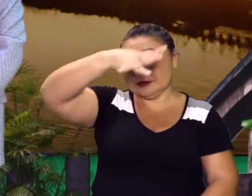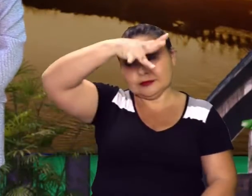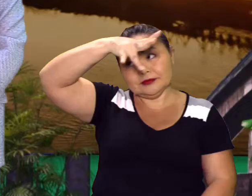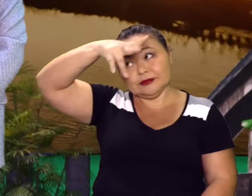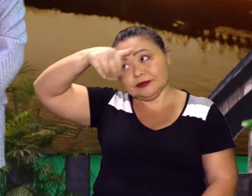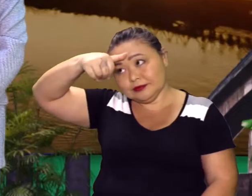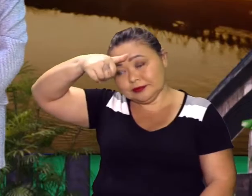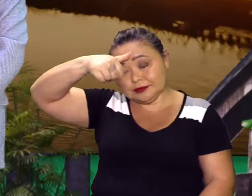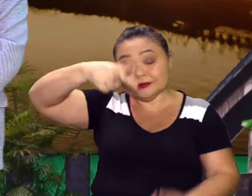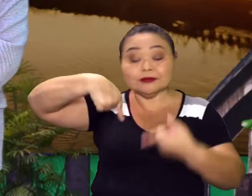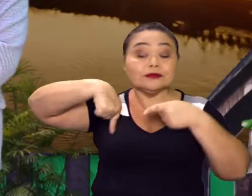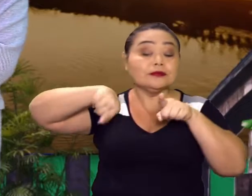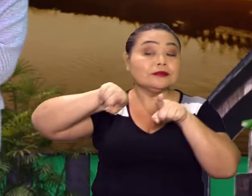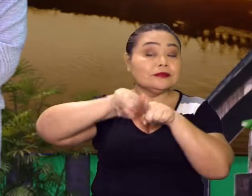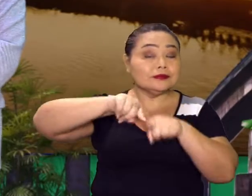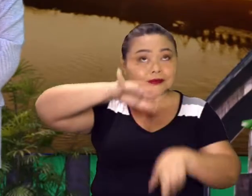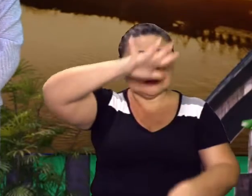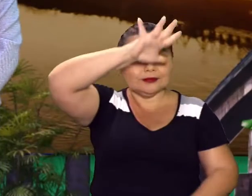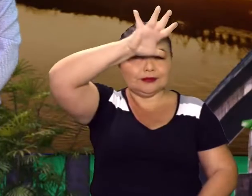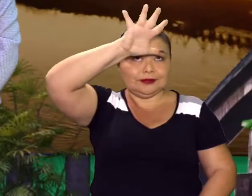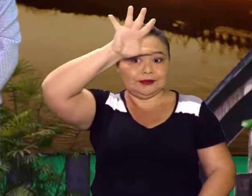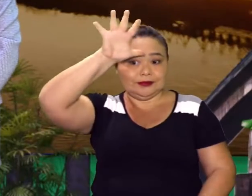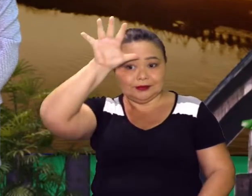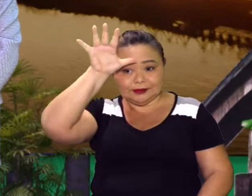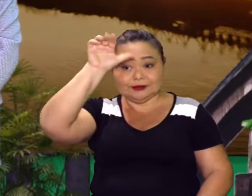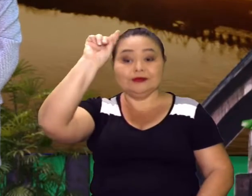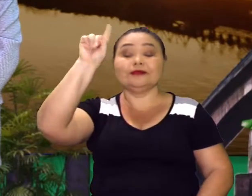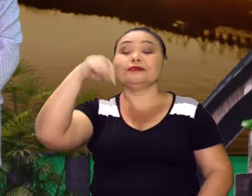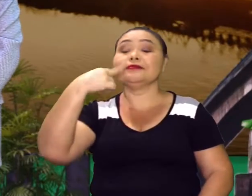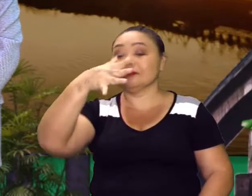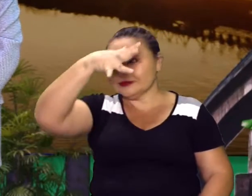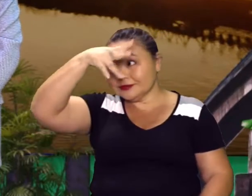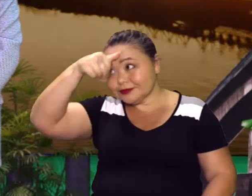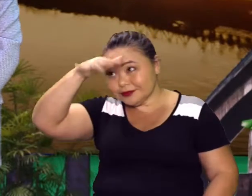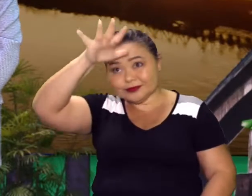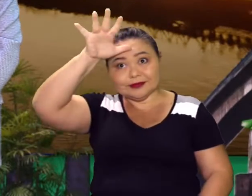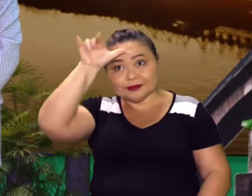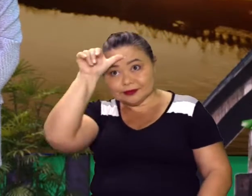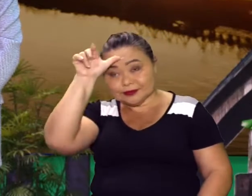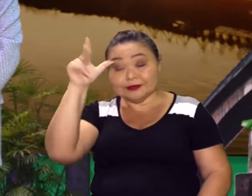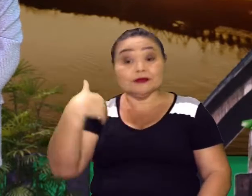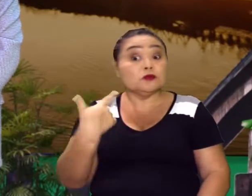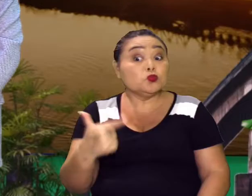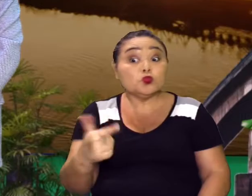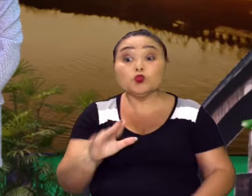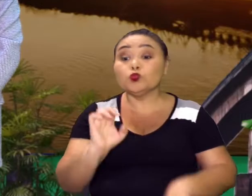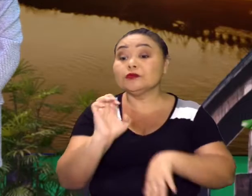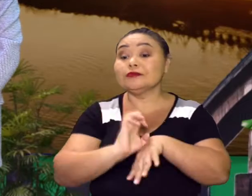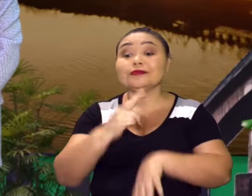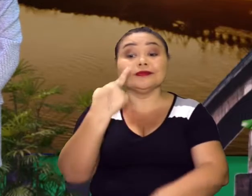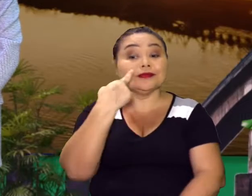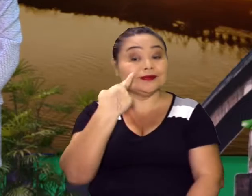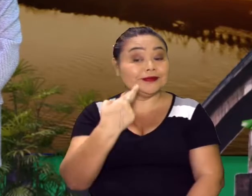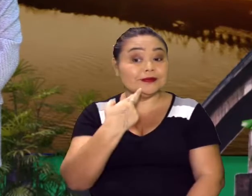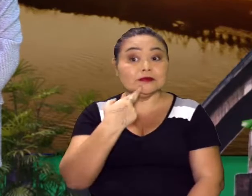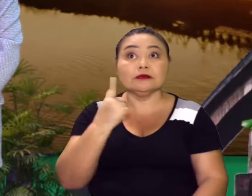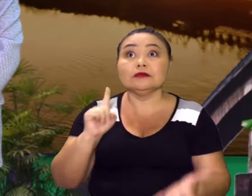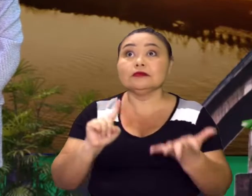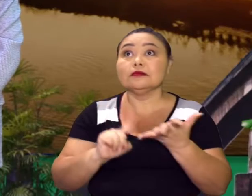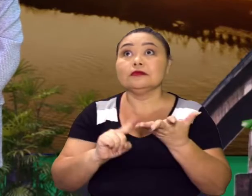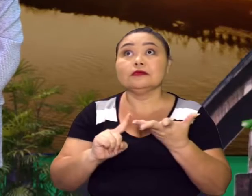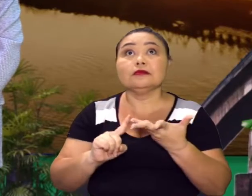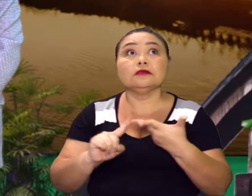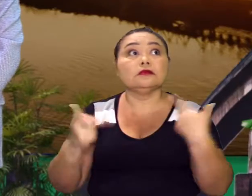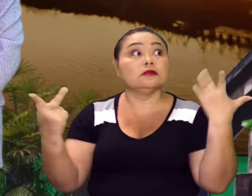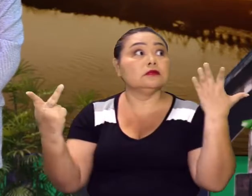Grosso-Amazonas. Não existia Rondônia, só existia o Mato Grosso e o Amazonas. E aconteceu várias